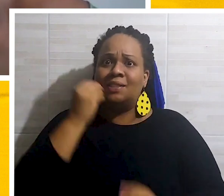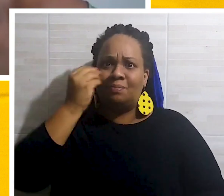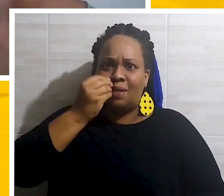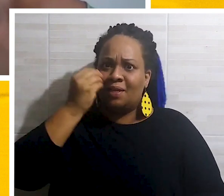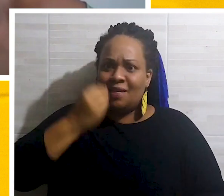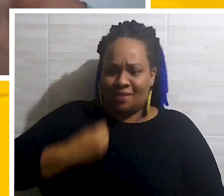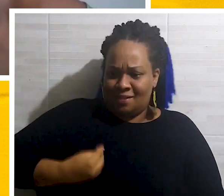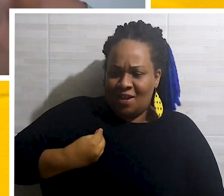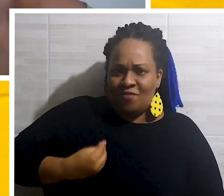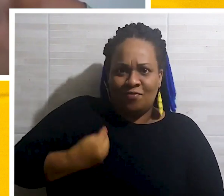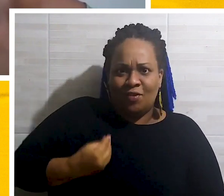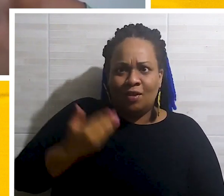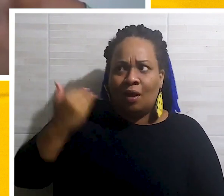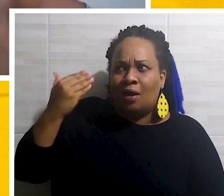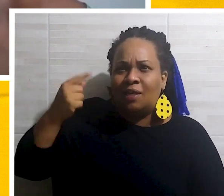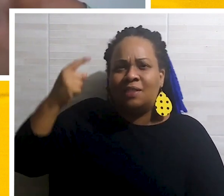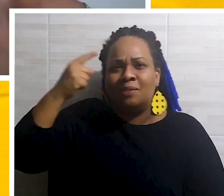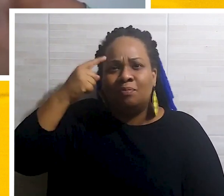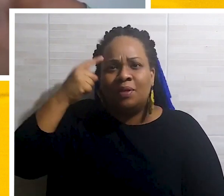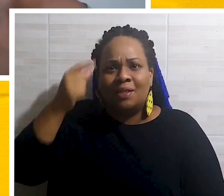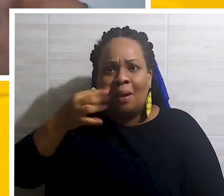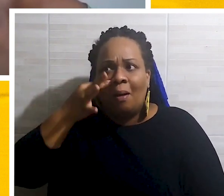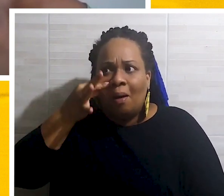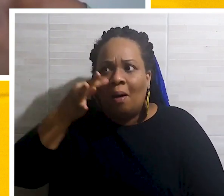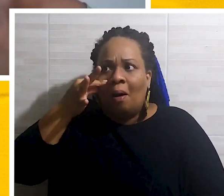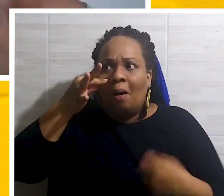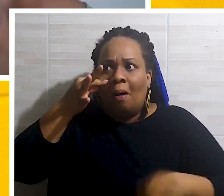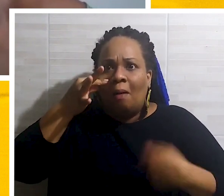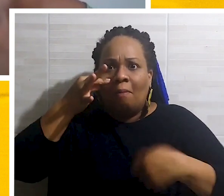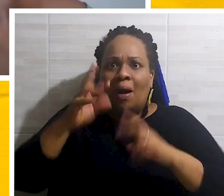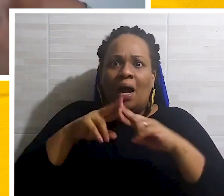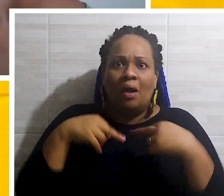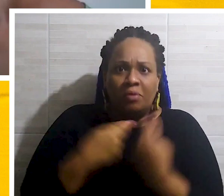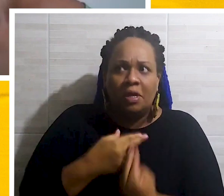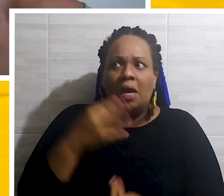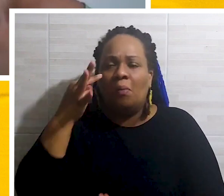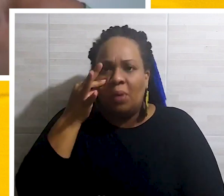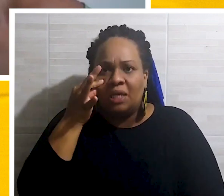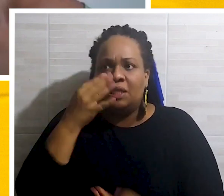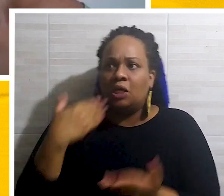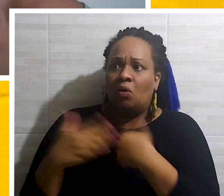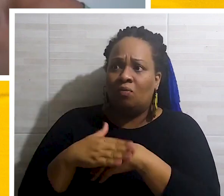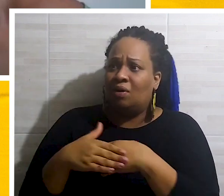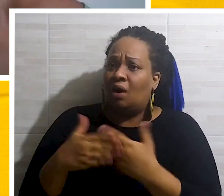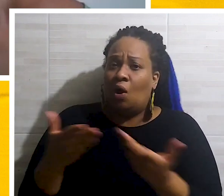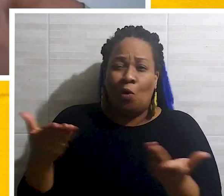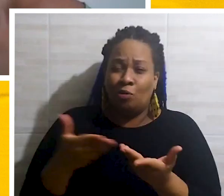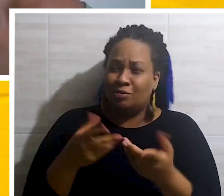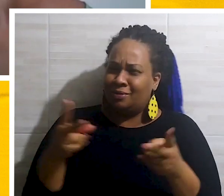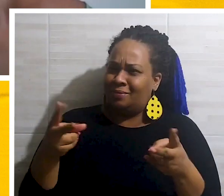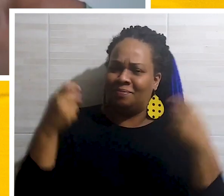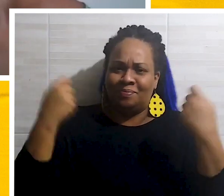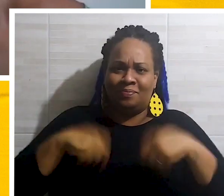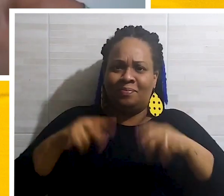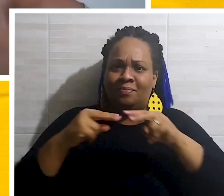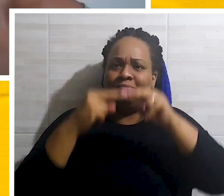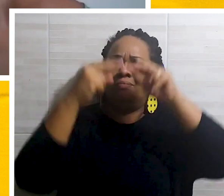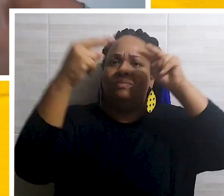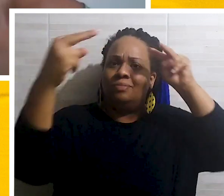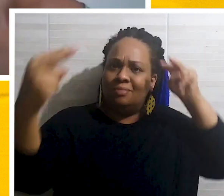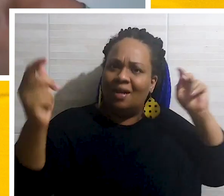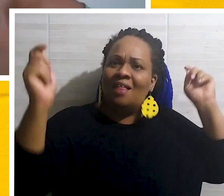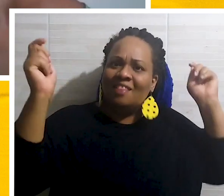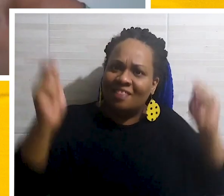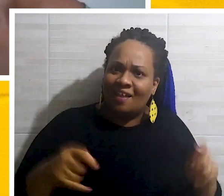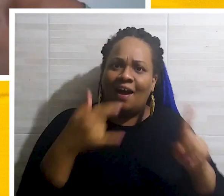muita coisa da nossa vida, a gente achava que tinha que ser feita de forma presencial. Seja uma reunião, conversa. E hoje, a gente tem